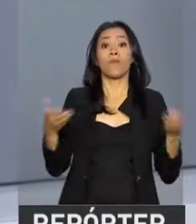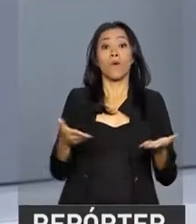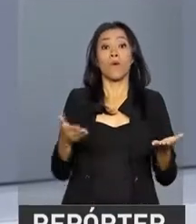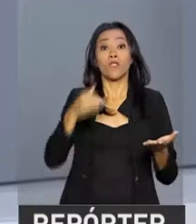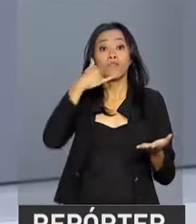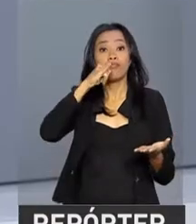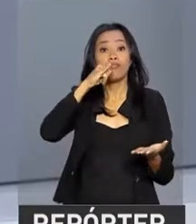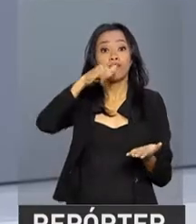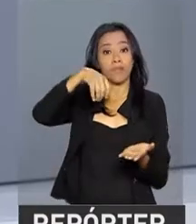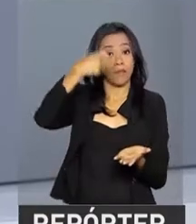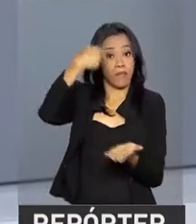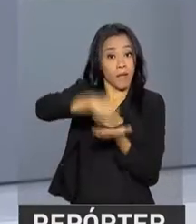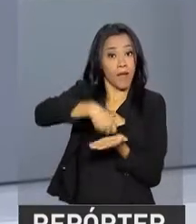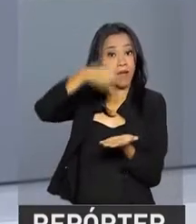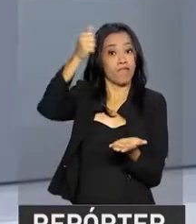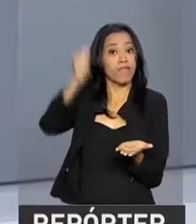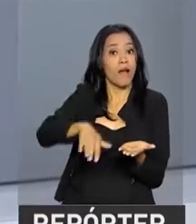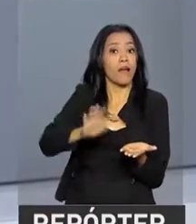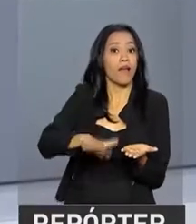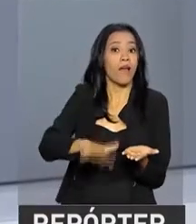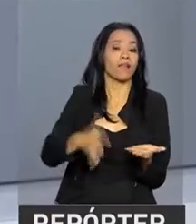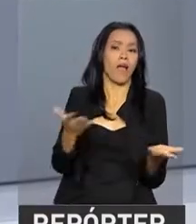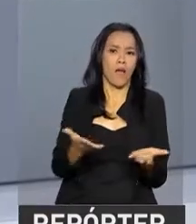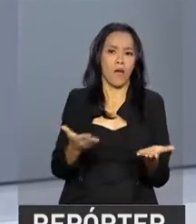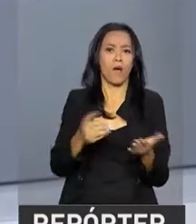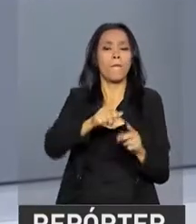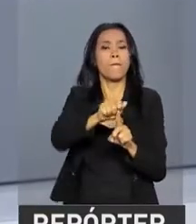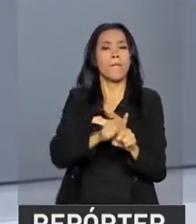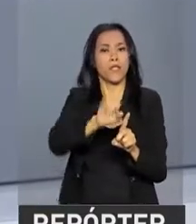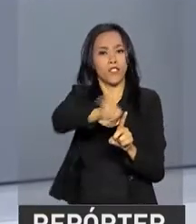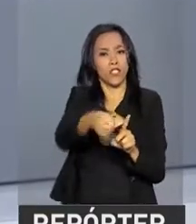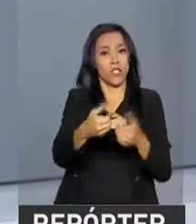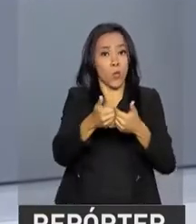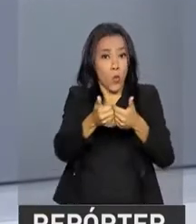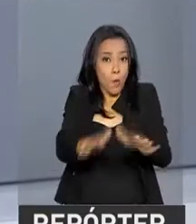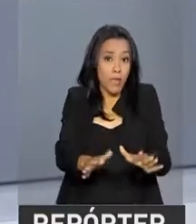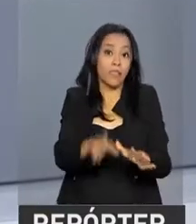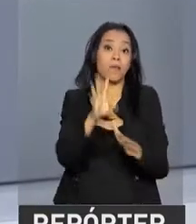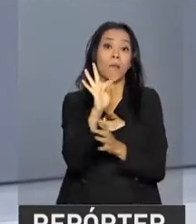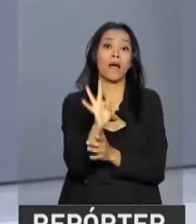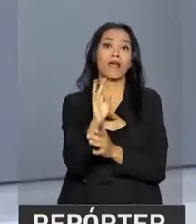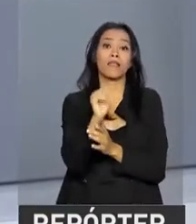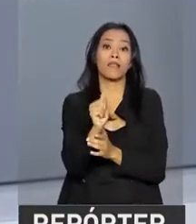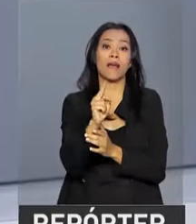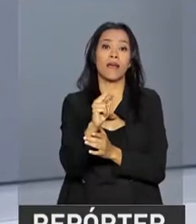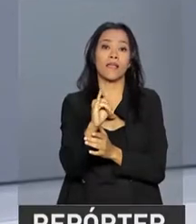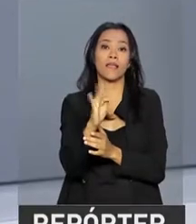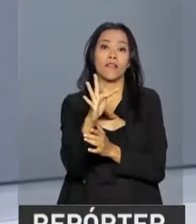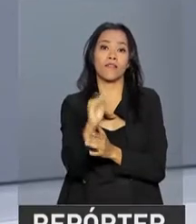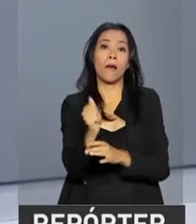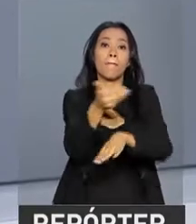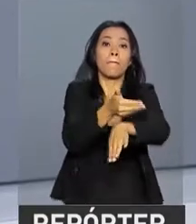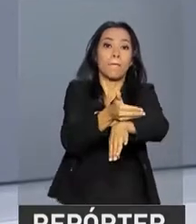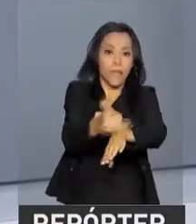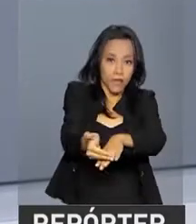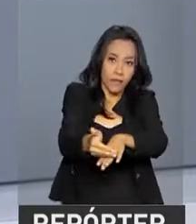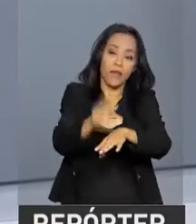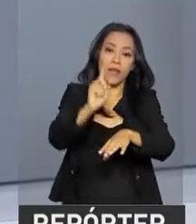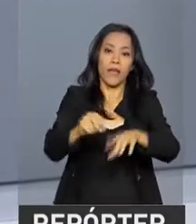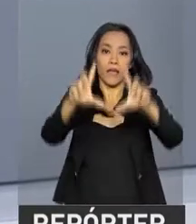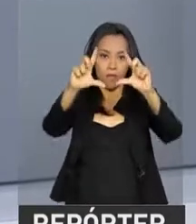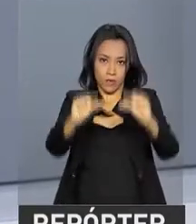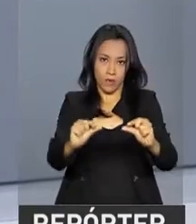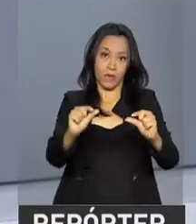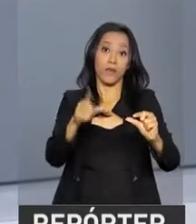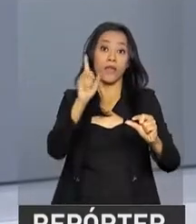para consumidores conscientes entra em vigor a partir de janeiro a tarifa branca aprovada no ano passado pela agência nacional de energia elétrica